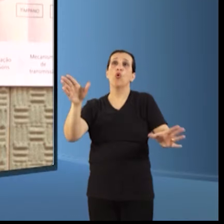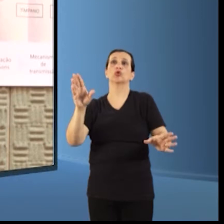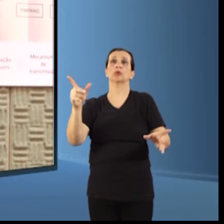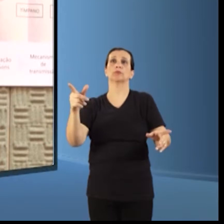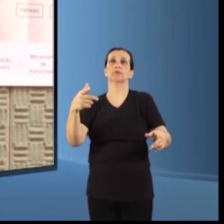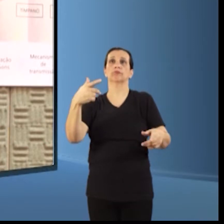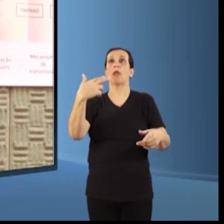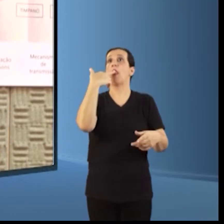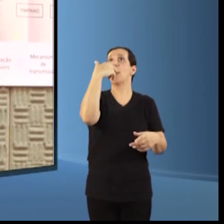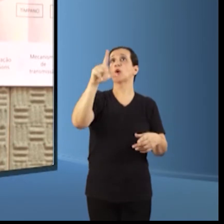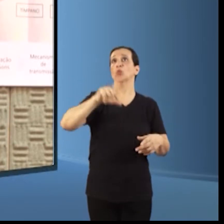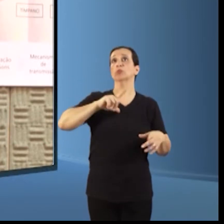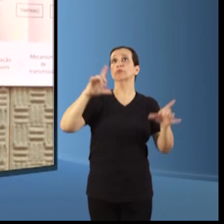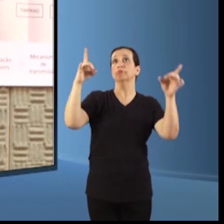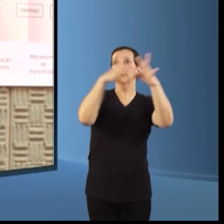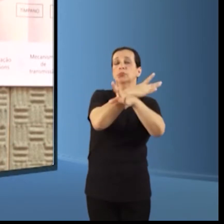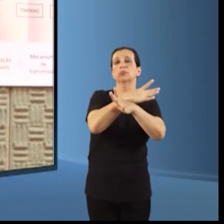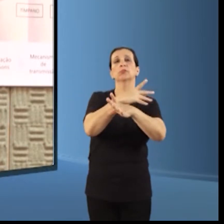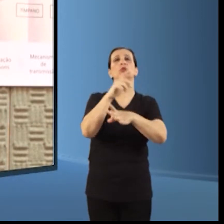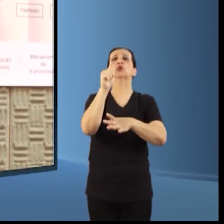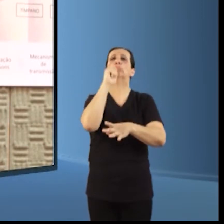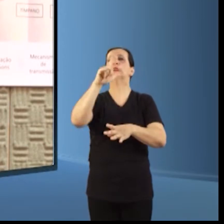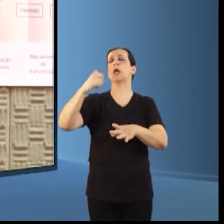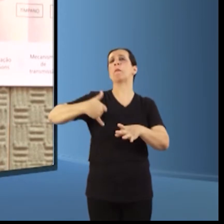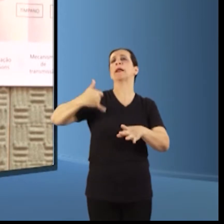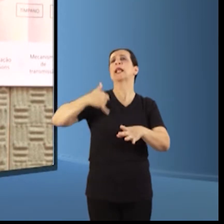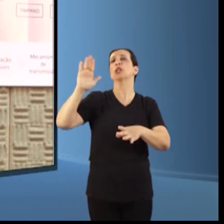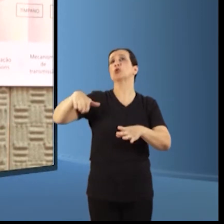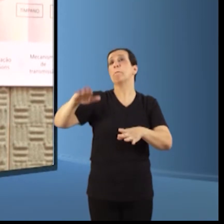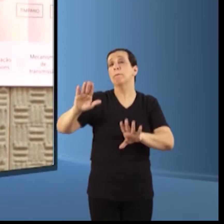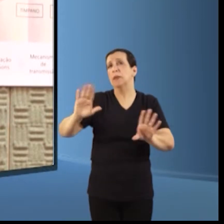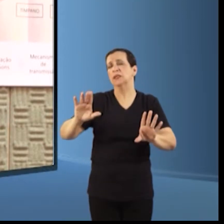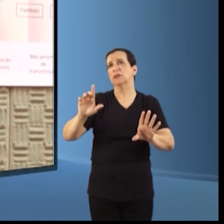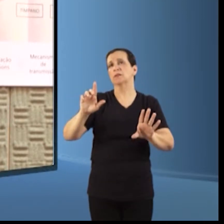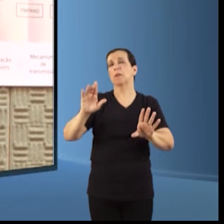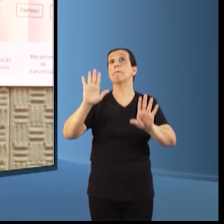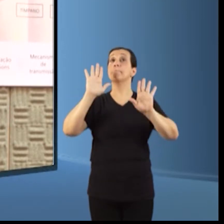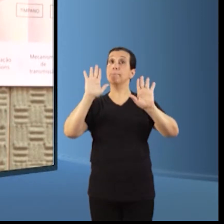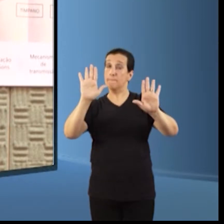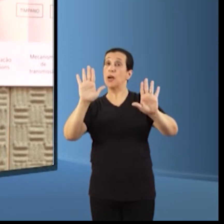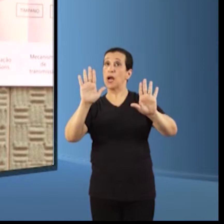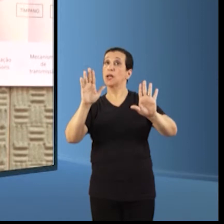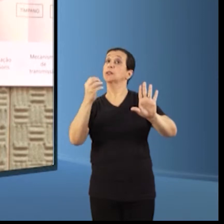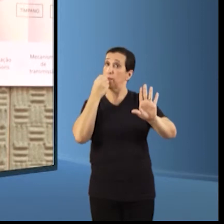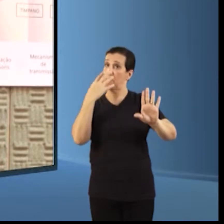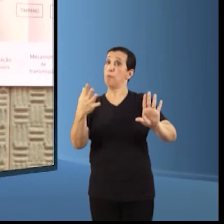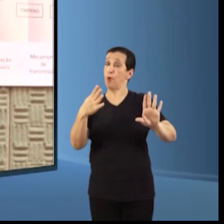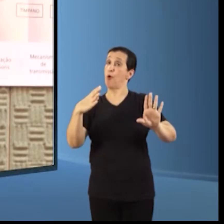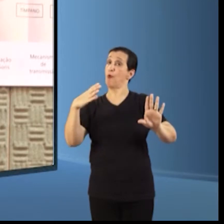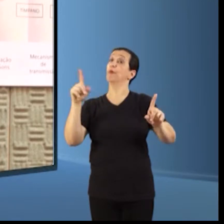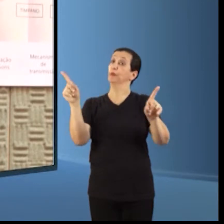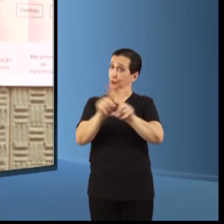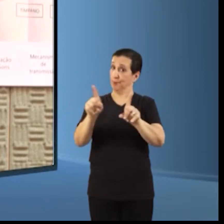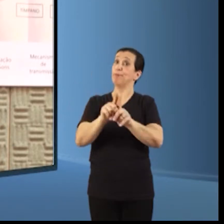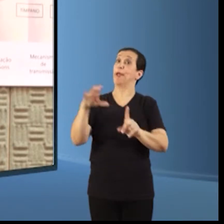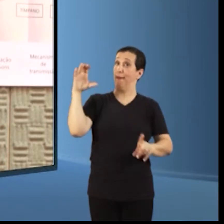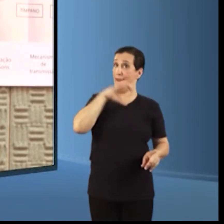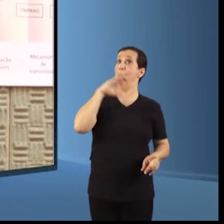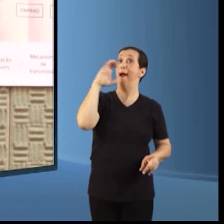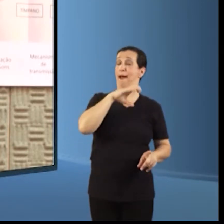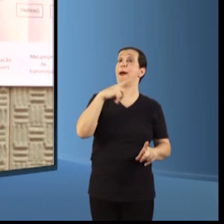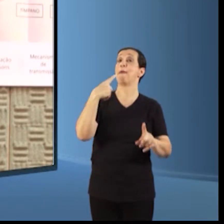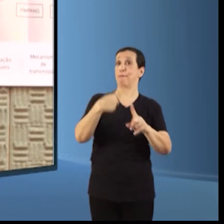já terem adquirido uma língua, não existe uma idade mínima para a realização do implante,